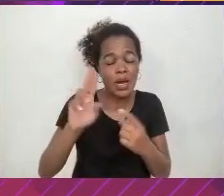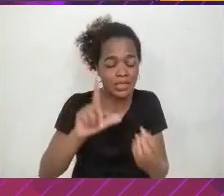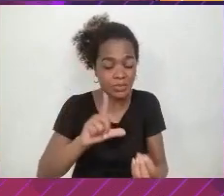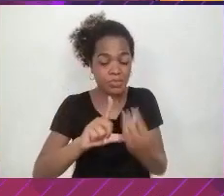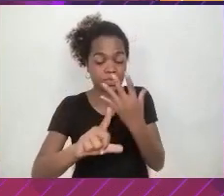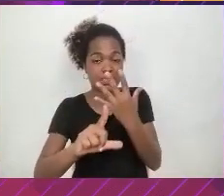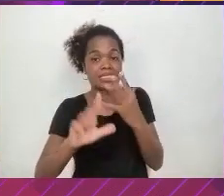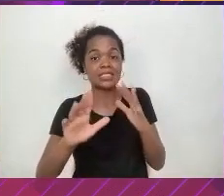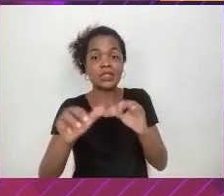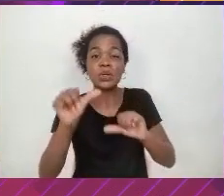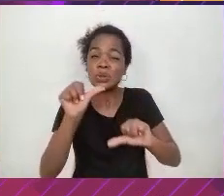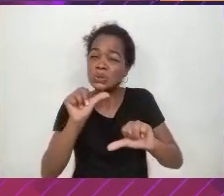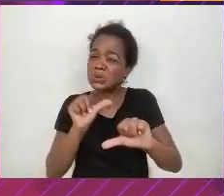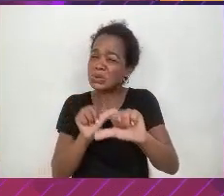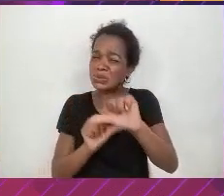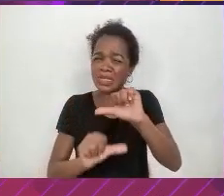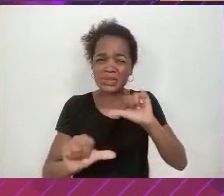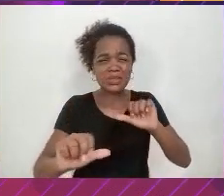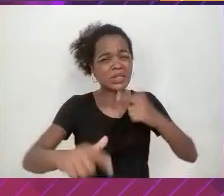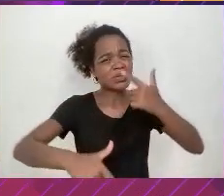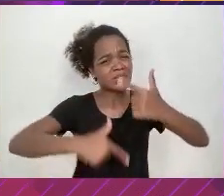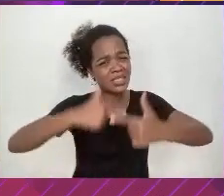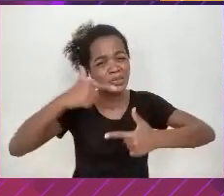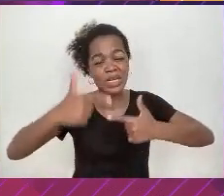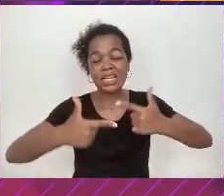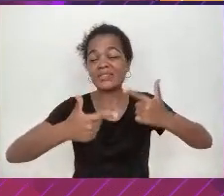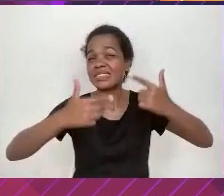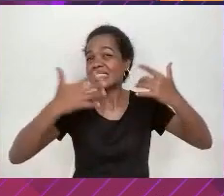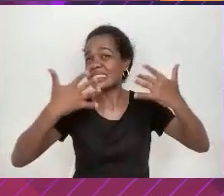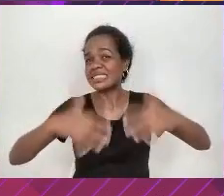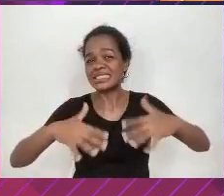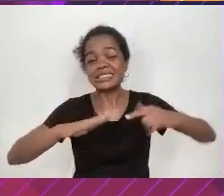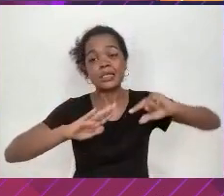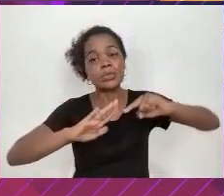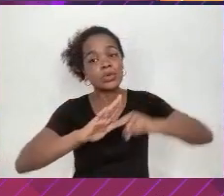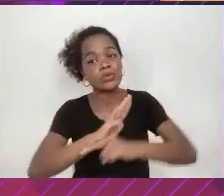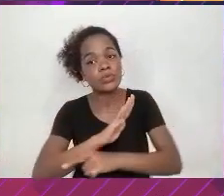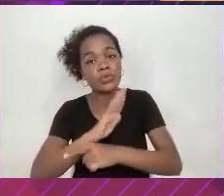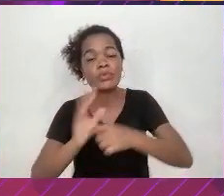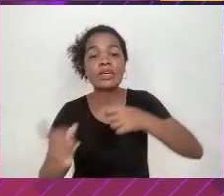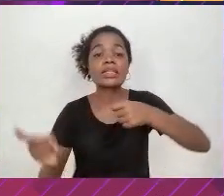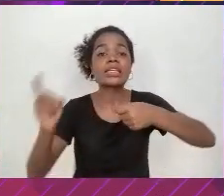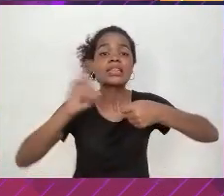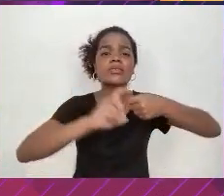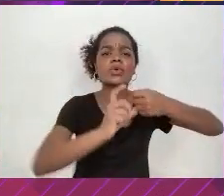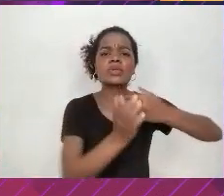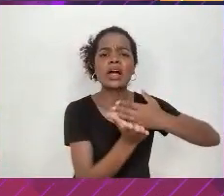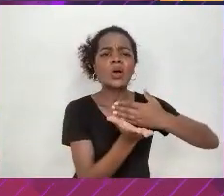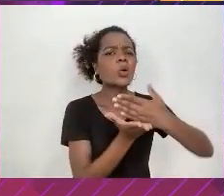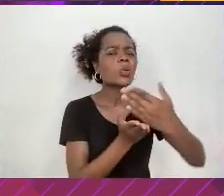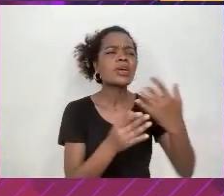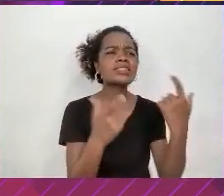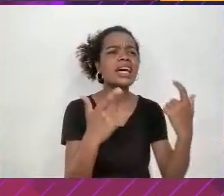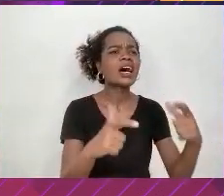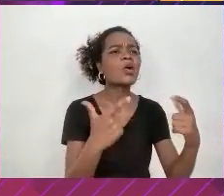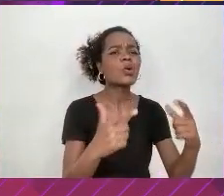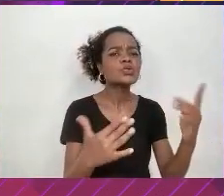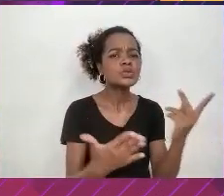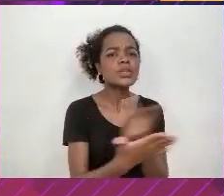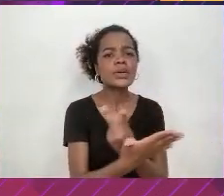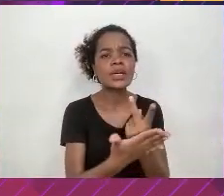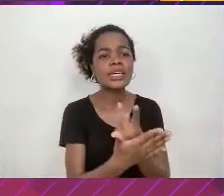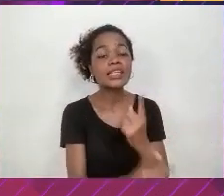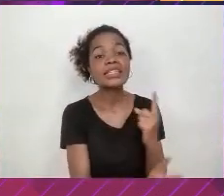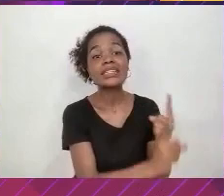projeto por inteiro vai ser enorme. A gente vai ter que voltar do início, saber onde a gente errou e, primeiramente, a gente vai procurar a